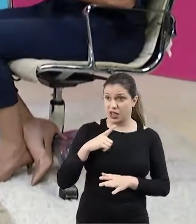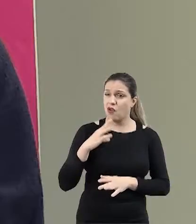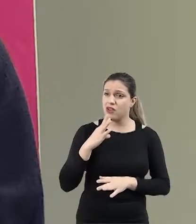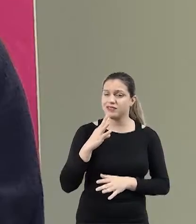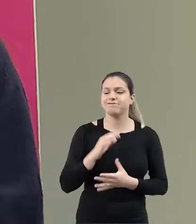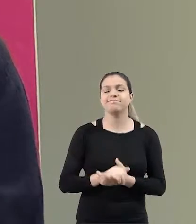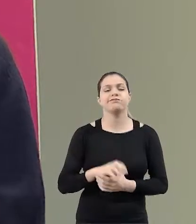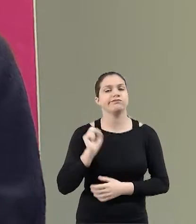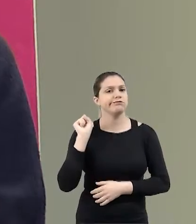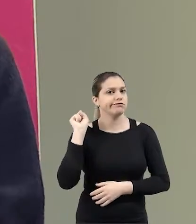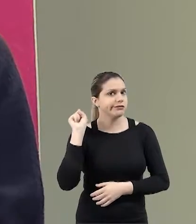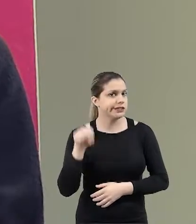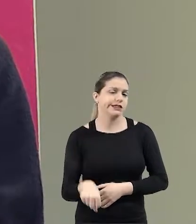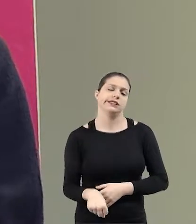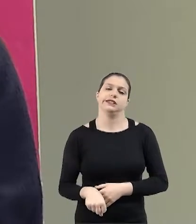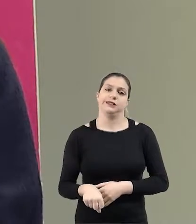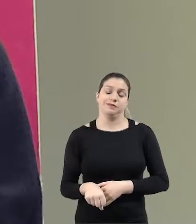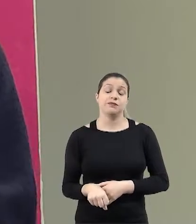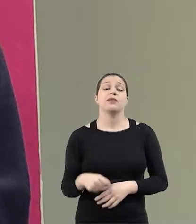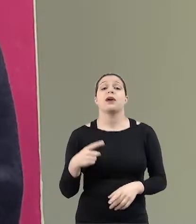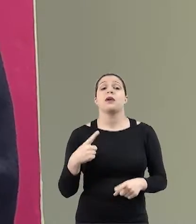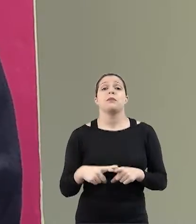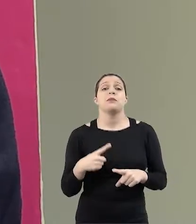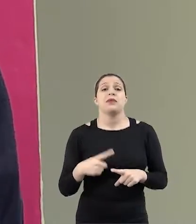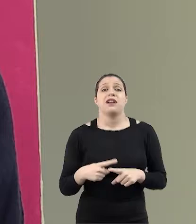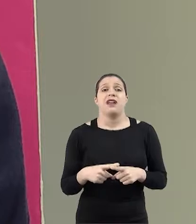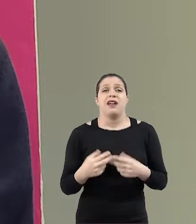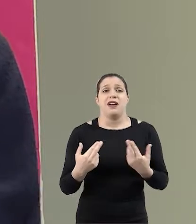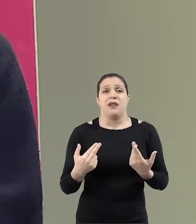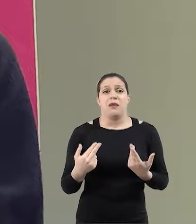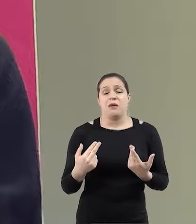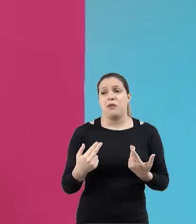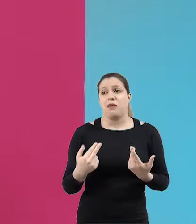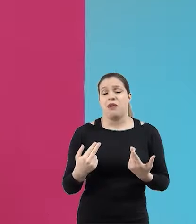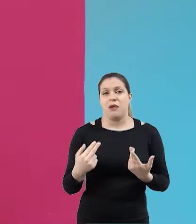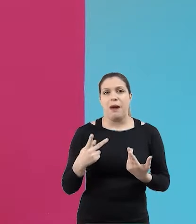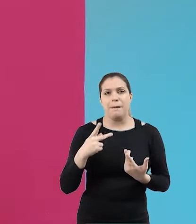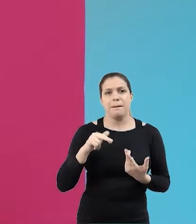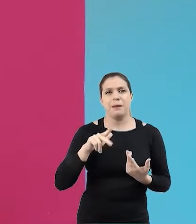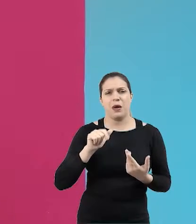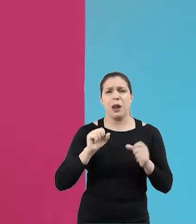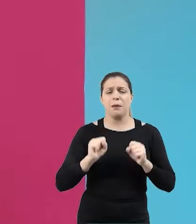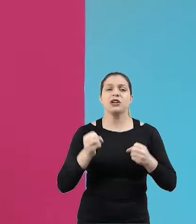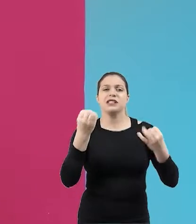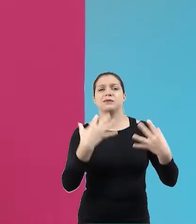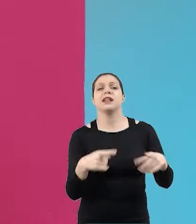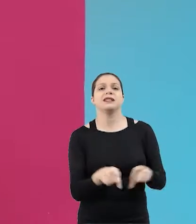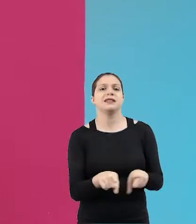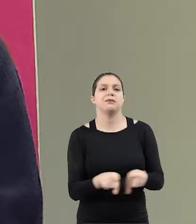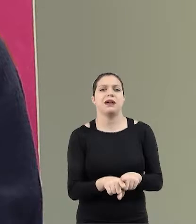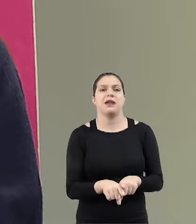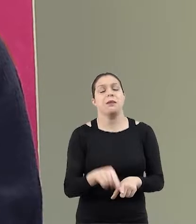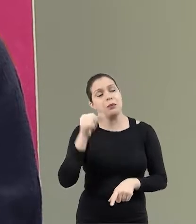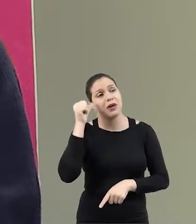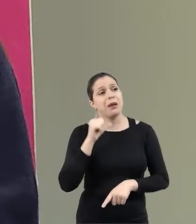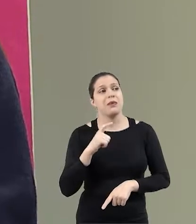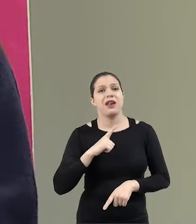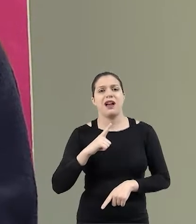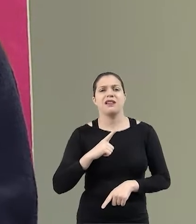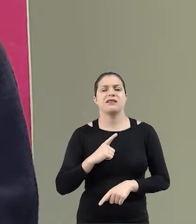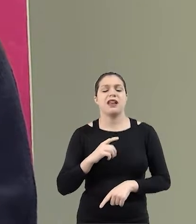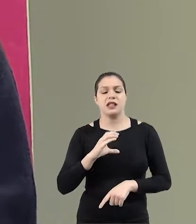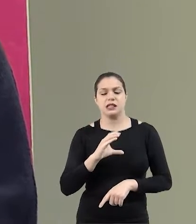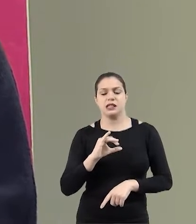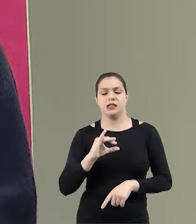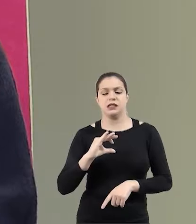É comum, porque até a doutora Paula depois pode explicar um pouco para a gente, porque elas vivem no ciclo da violência.